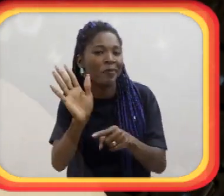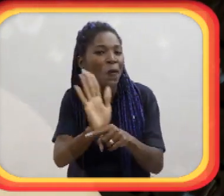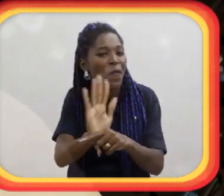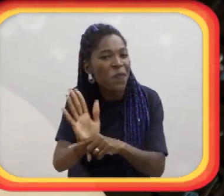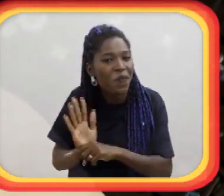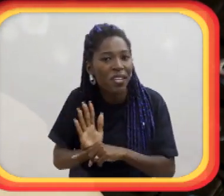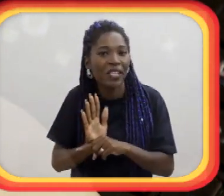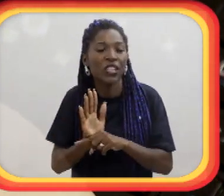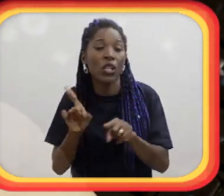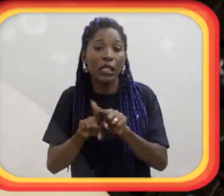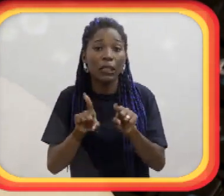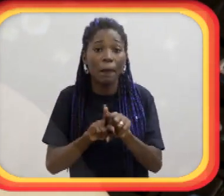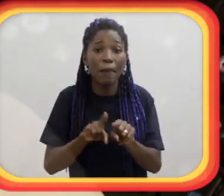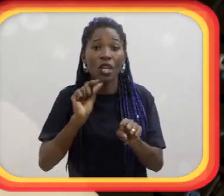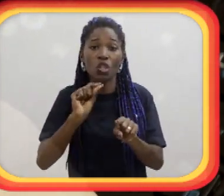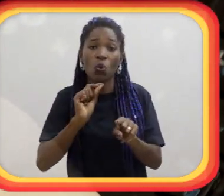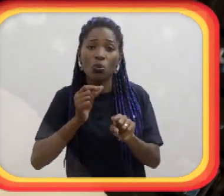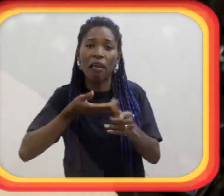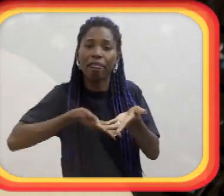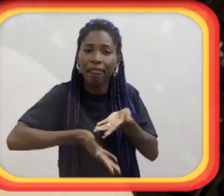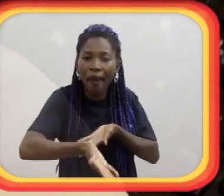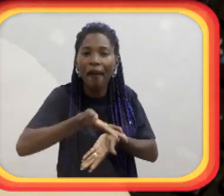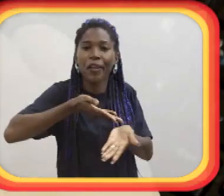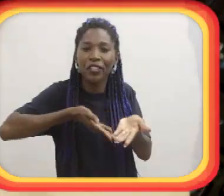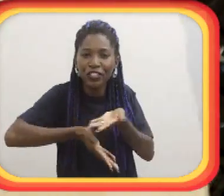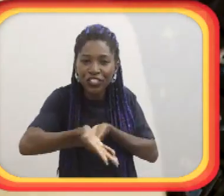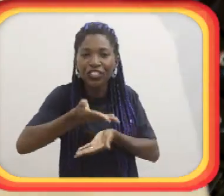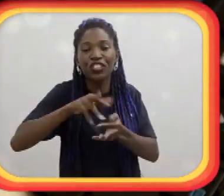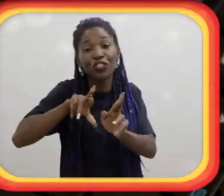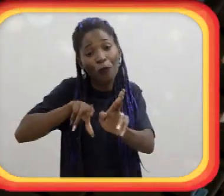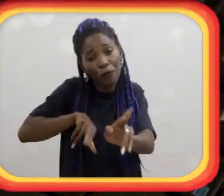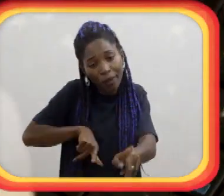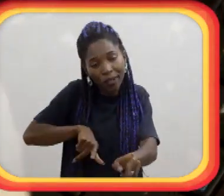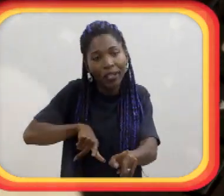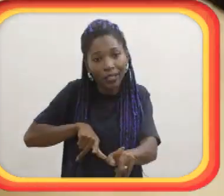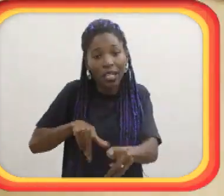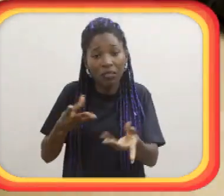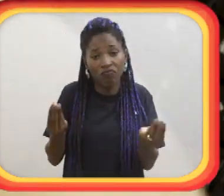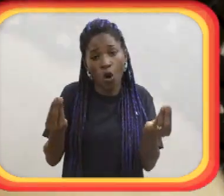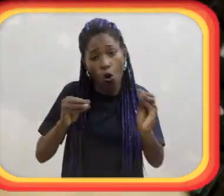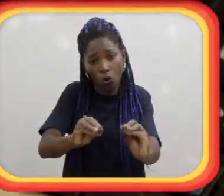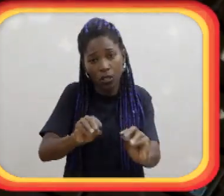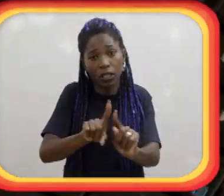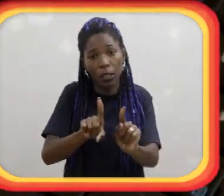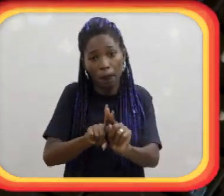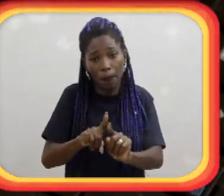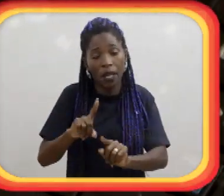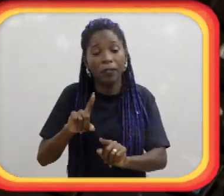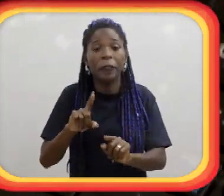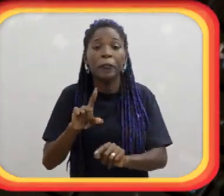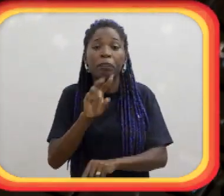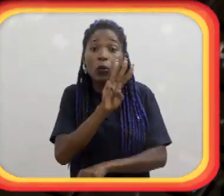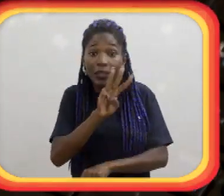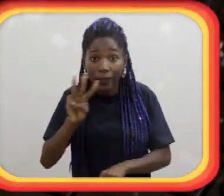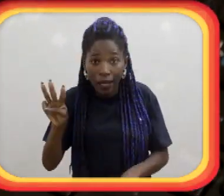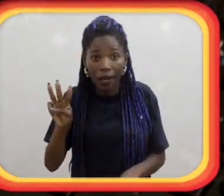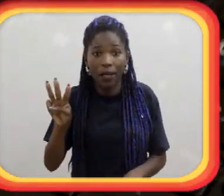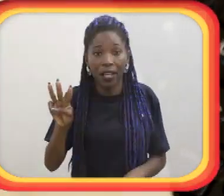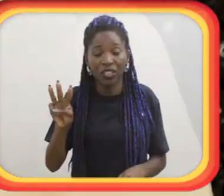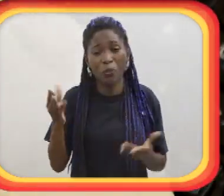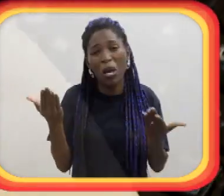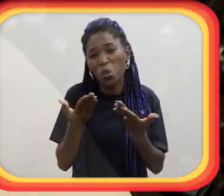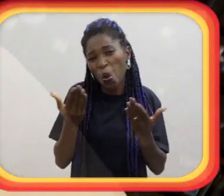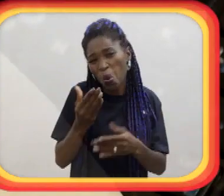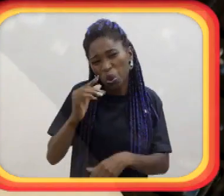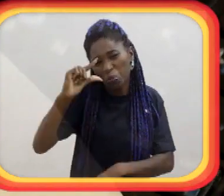muitos vídeos, de interagir de uma outra maneira, e acabei colocando lá também. E também tenho o blog, que é o site,